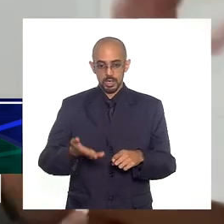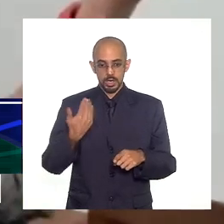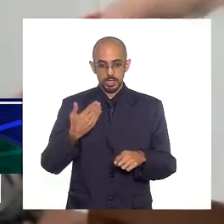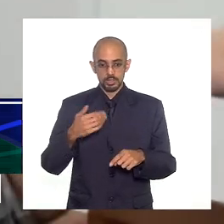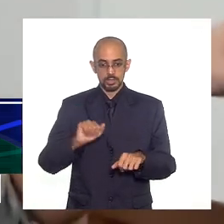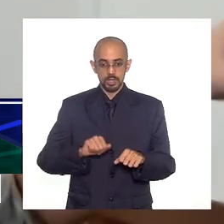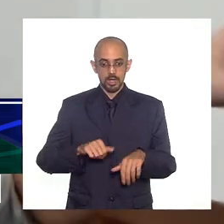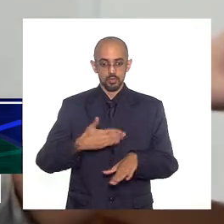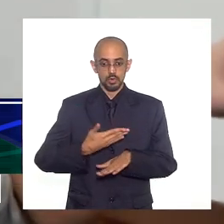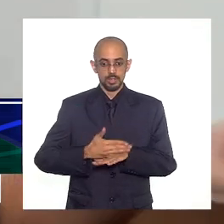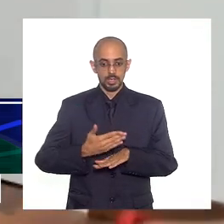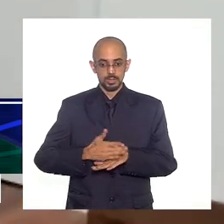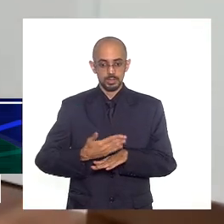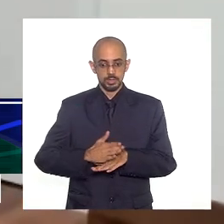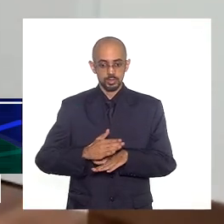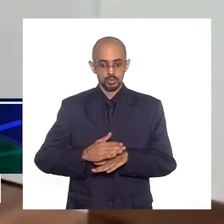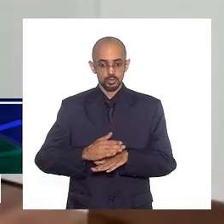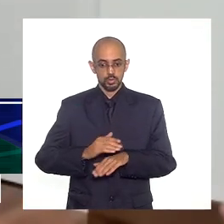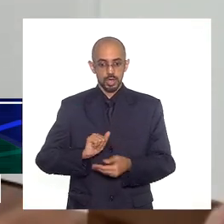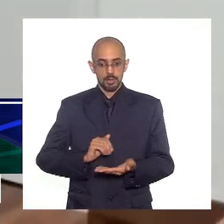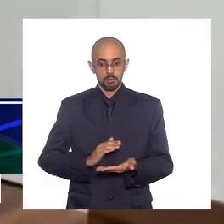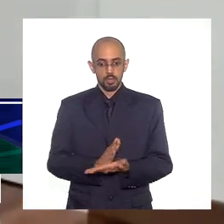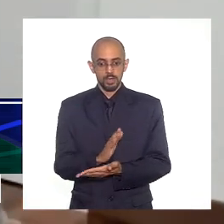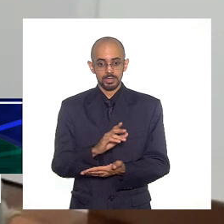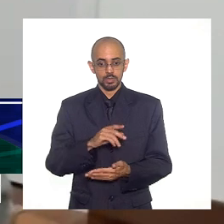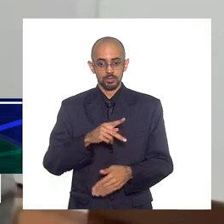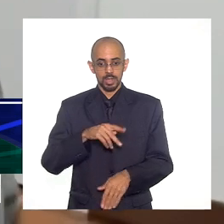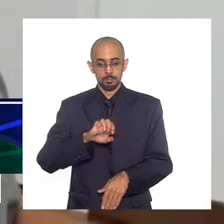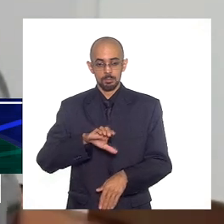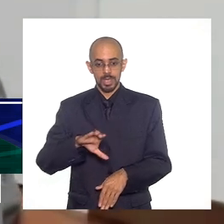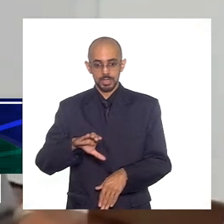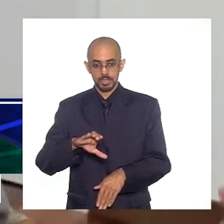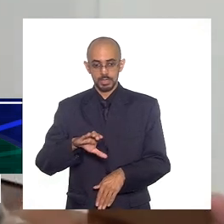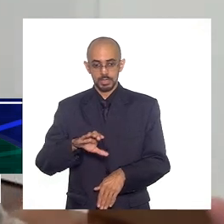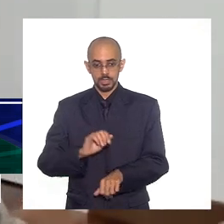ano base da aprovação da PEC. Só que eles alteraram.